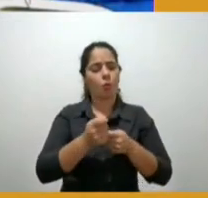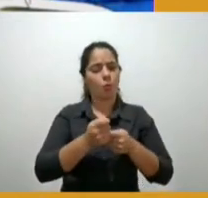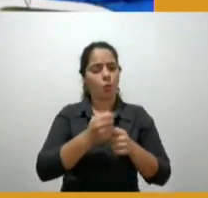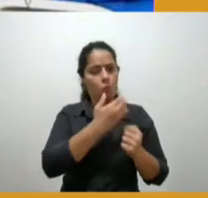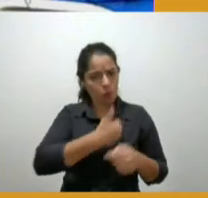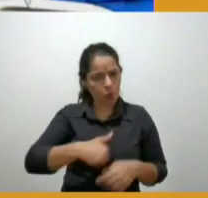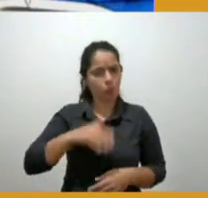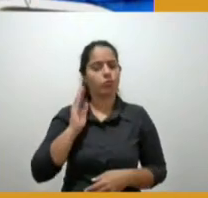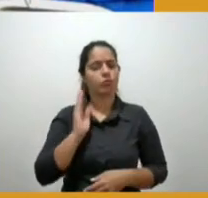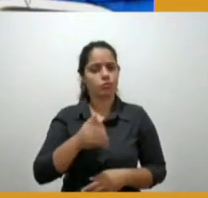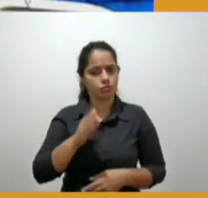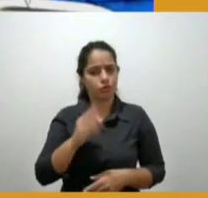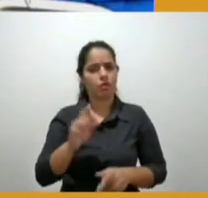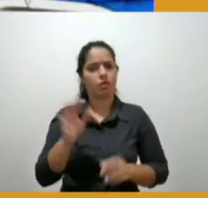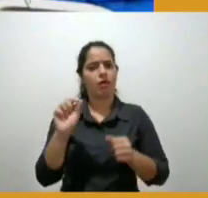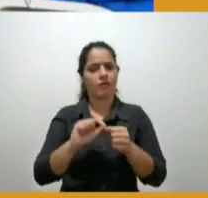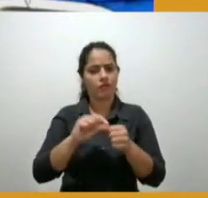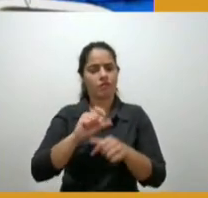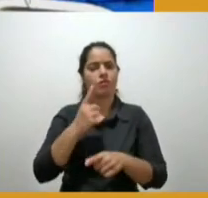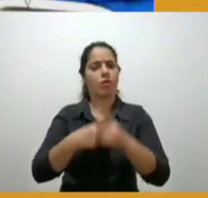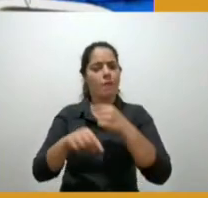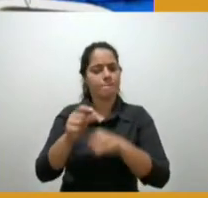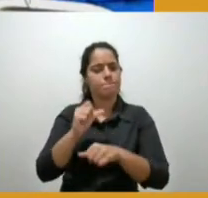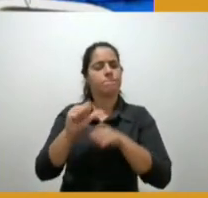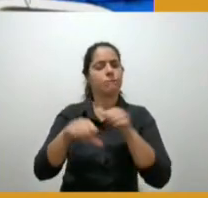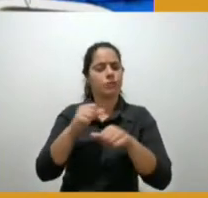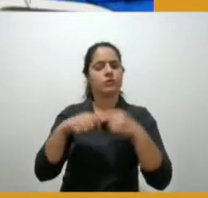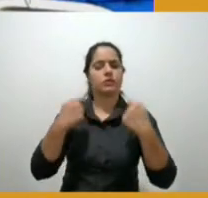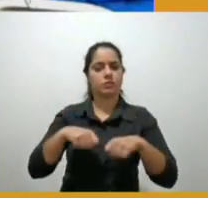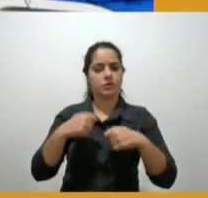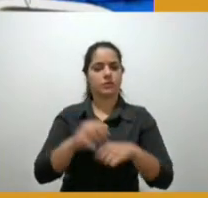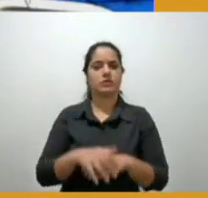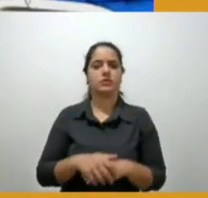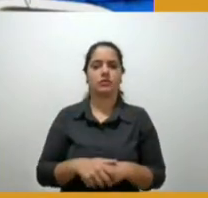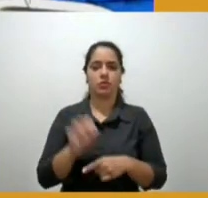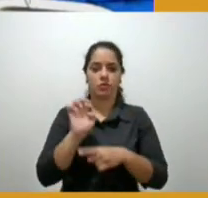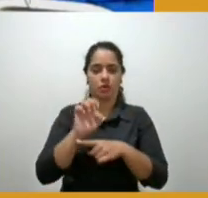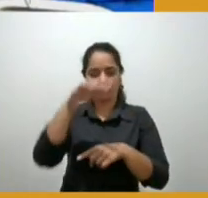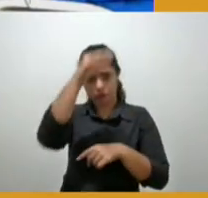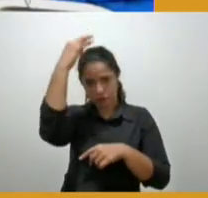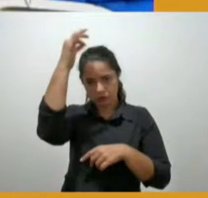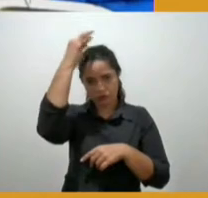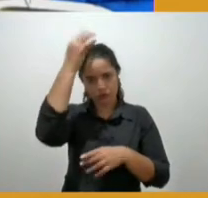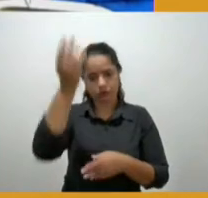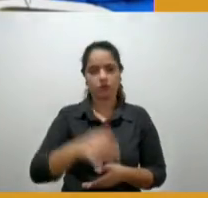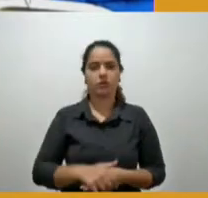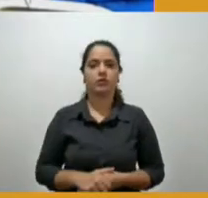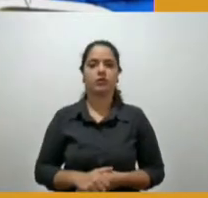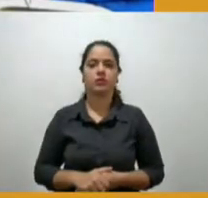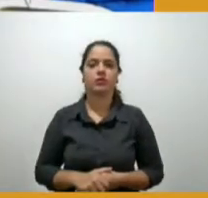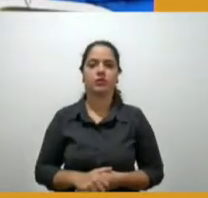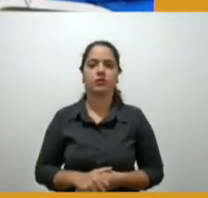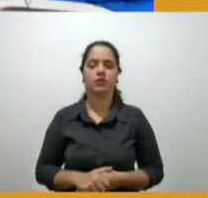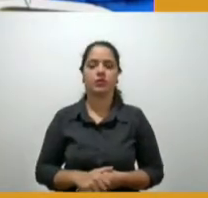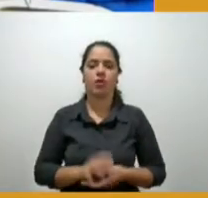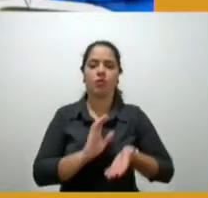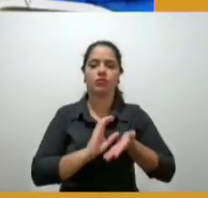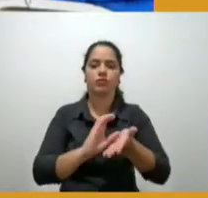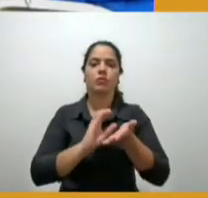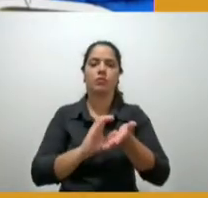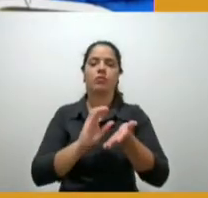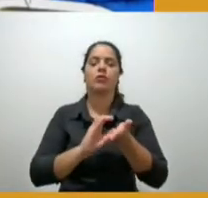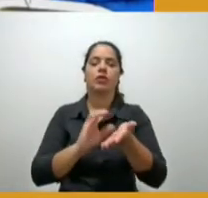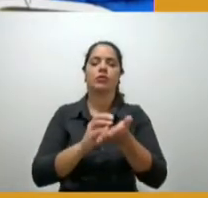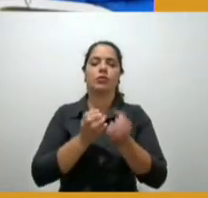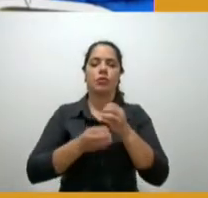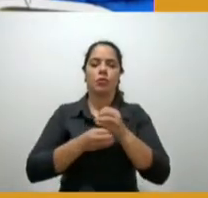do Espírito Santo, que é uma medida que está ampliando os investimentos em saneamento. Hoje, para você ter uma ideia, região